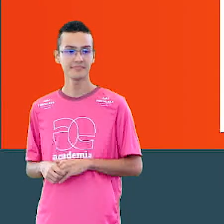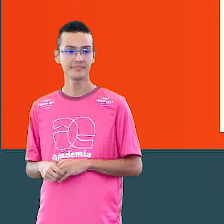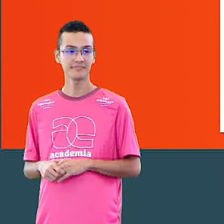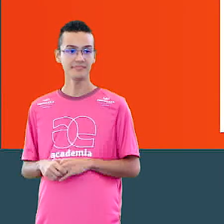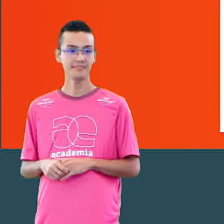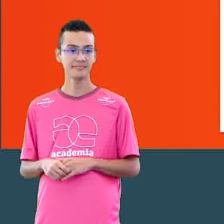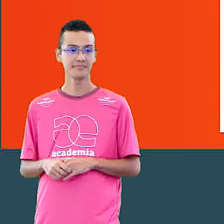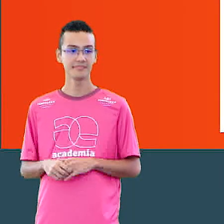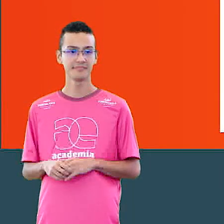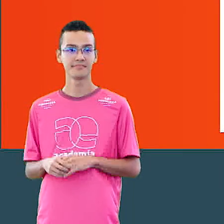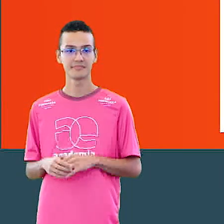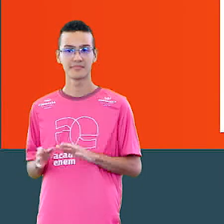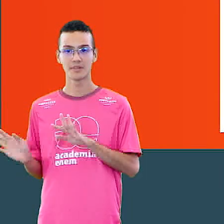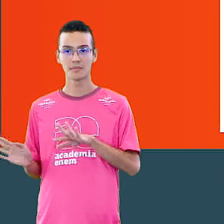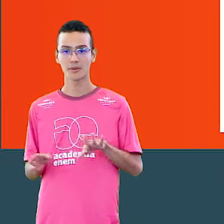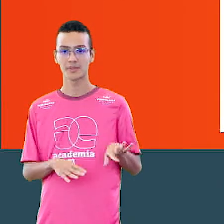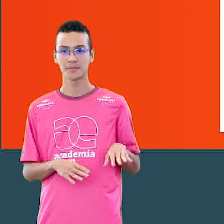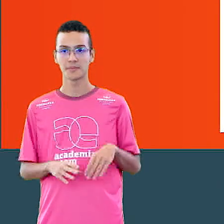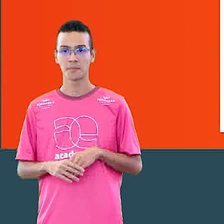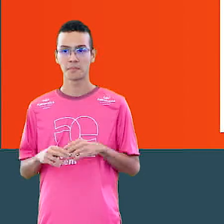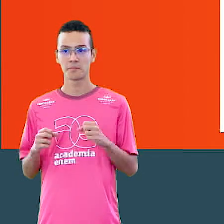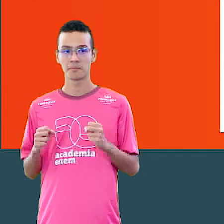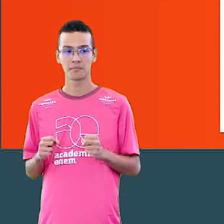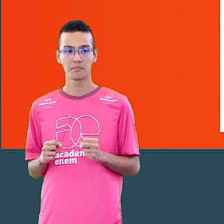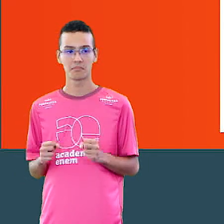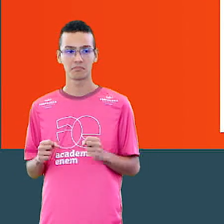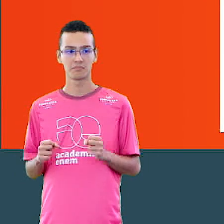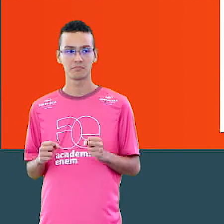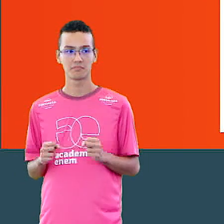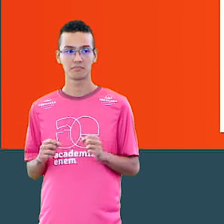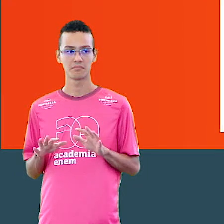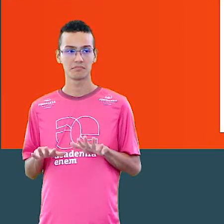Próximo. Posso ir por aqui ou vai aí?